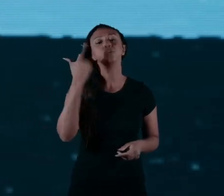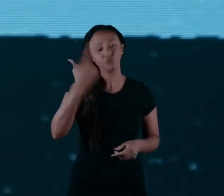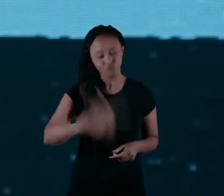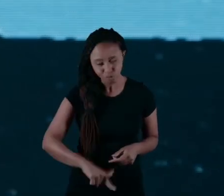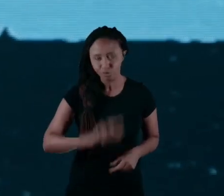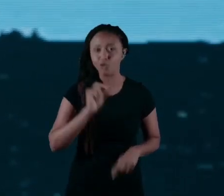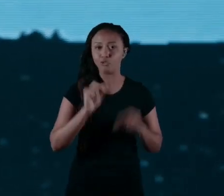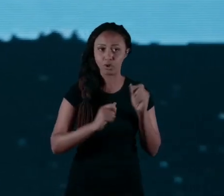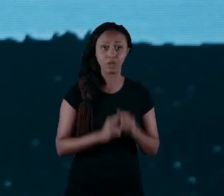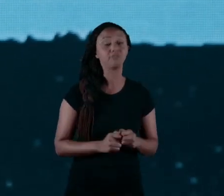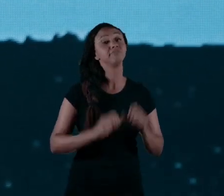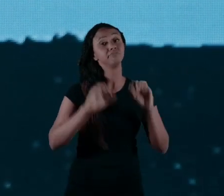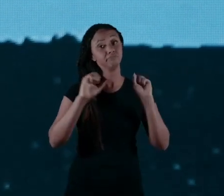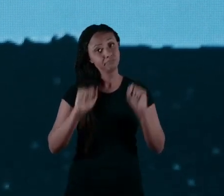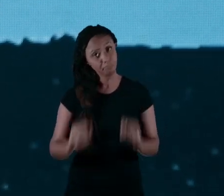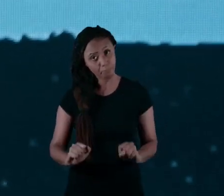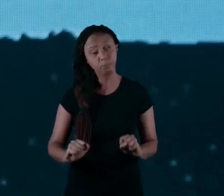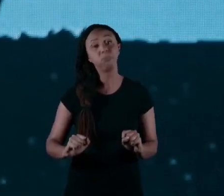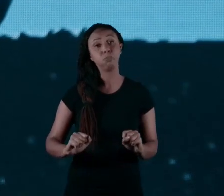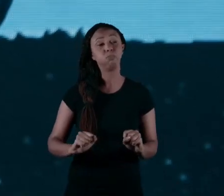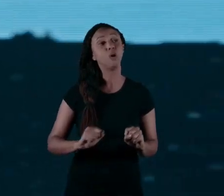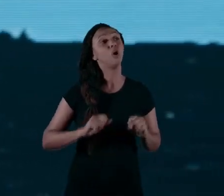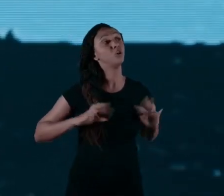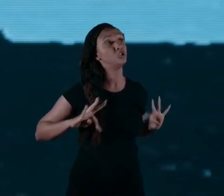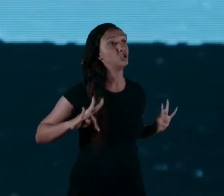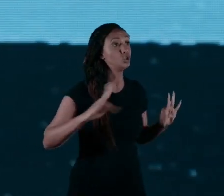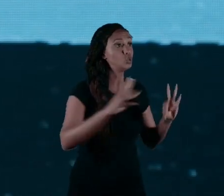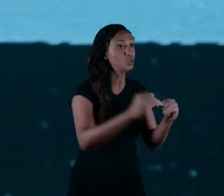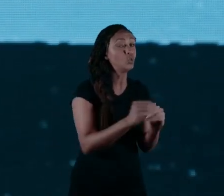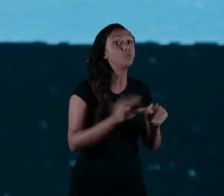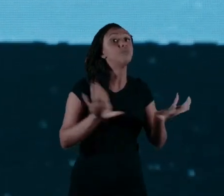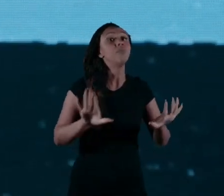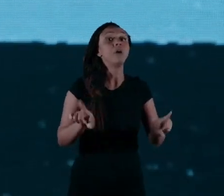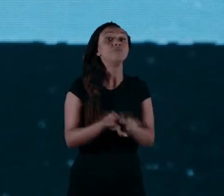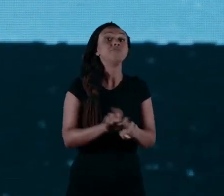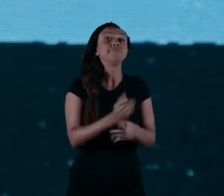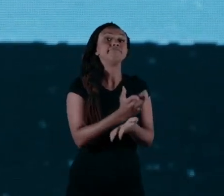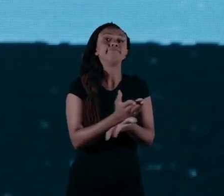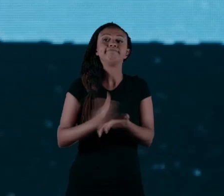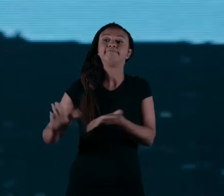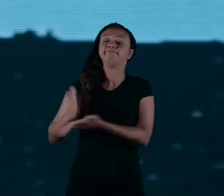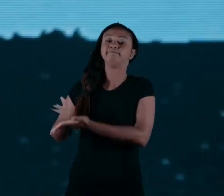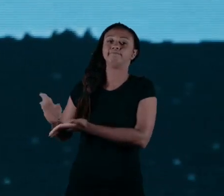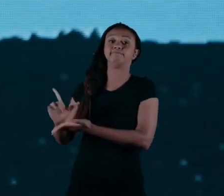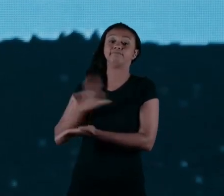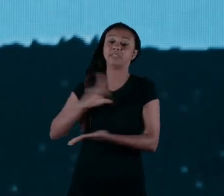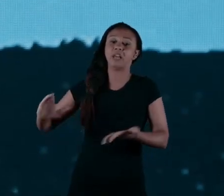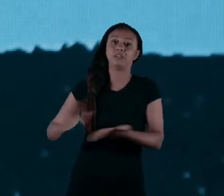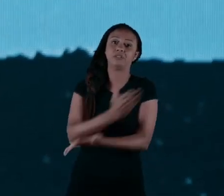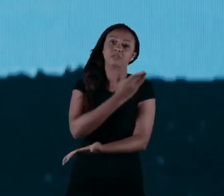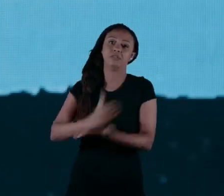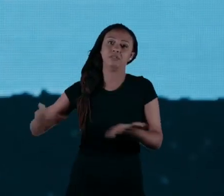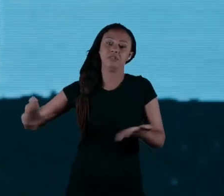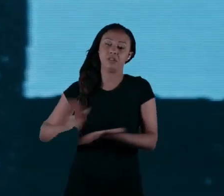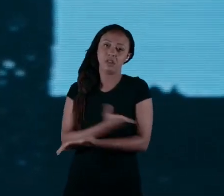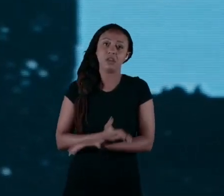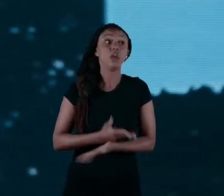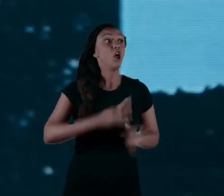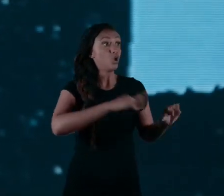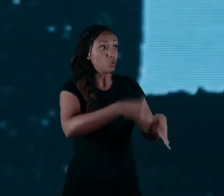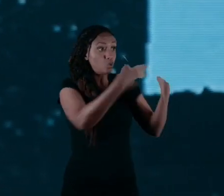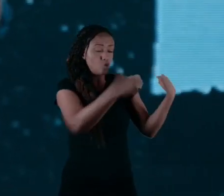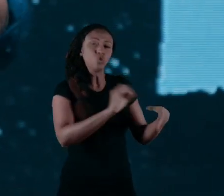é tanto abrangente quanto excludente. É abrangente porque tudo que é justo a gente deve